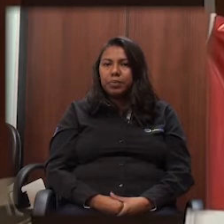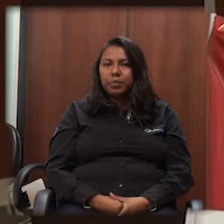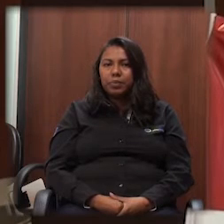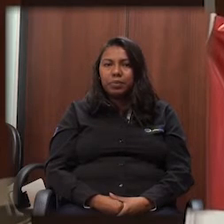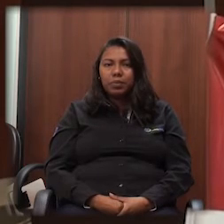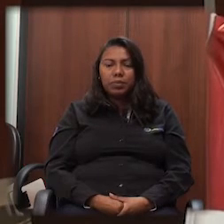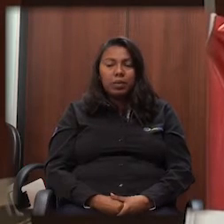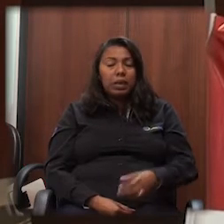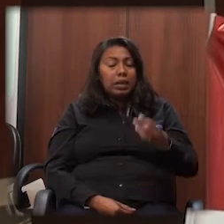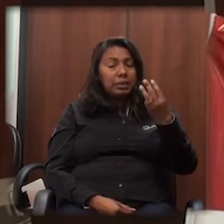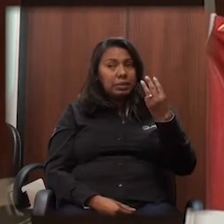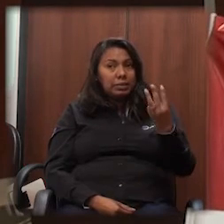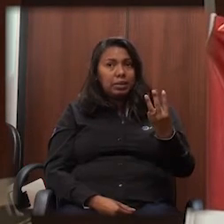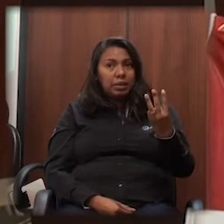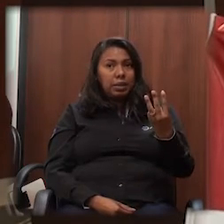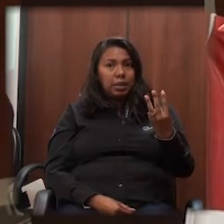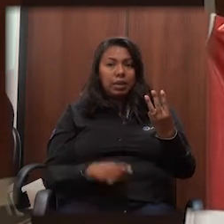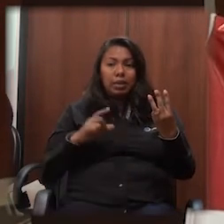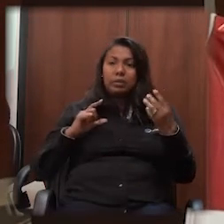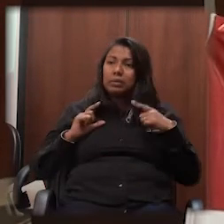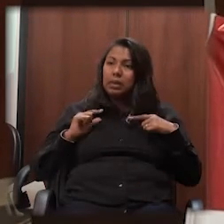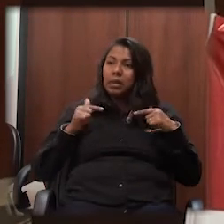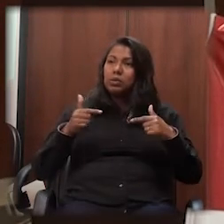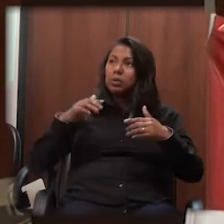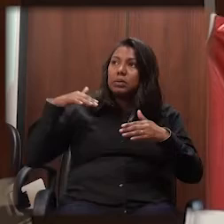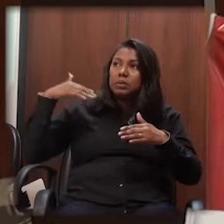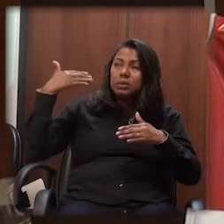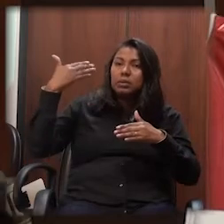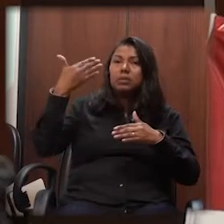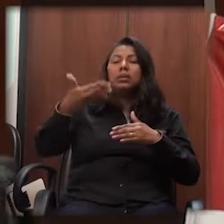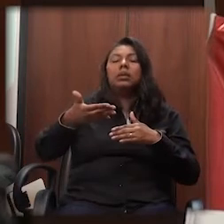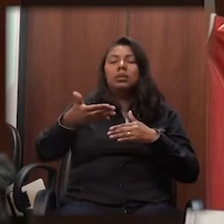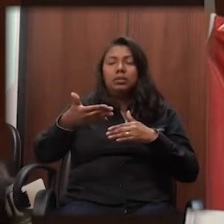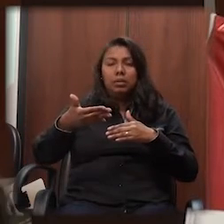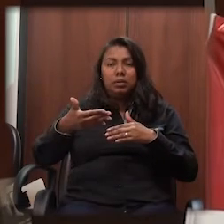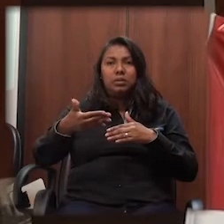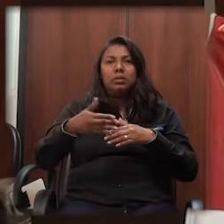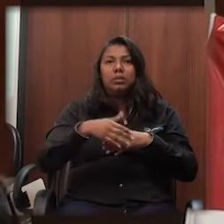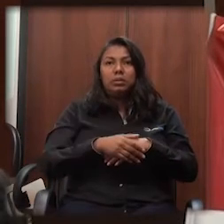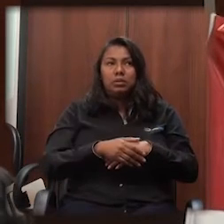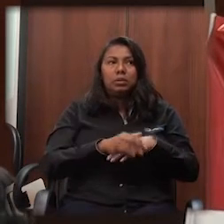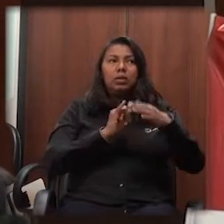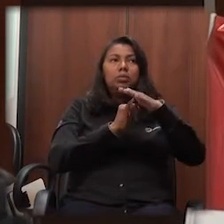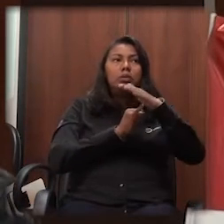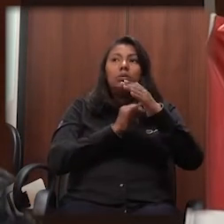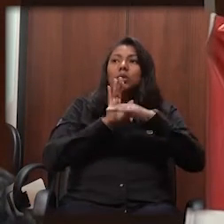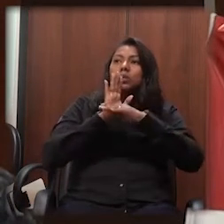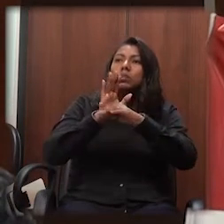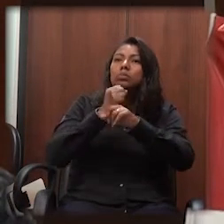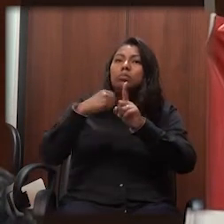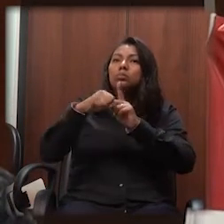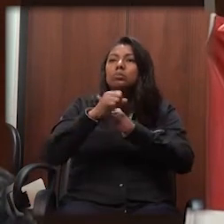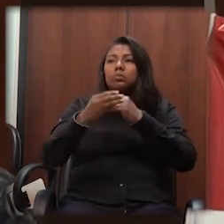O bloco 3, então, seria das ações externas, né, que essa instituição oferece para a sociedade em geral. E a